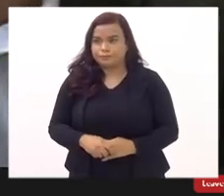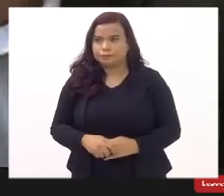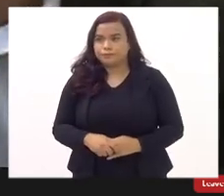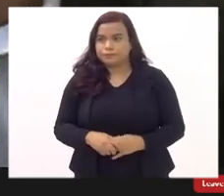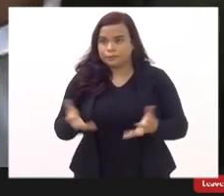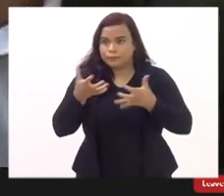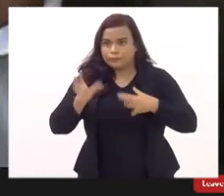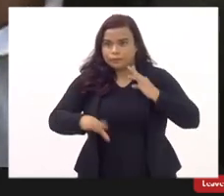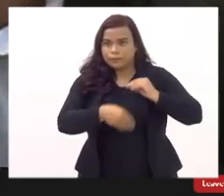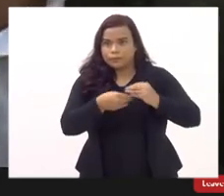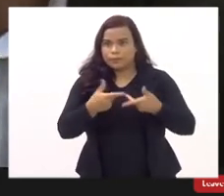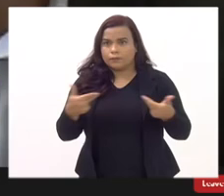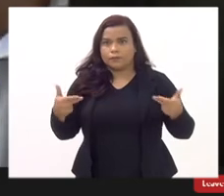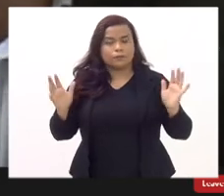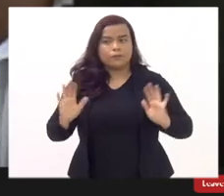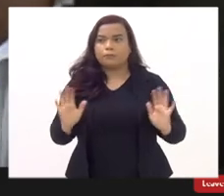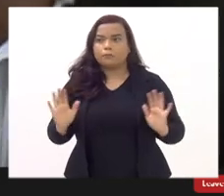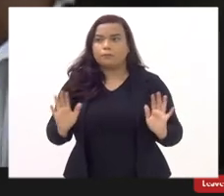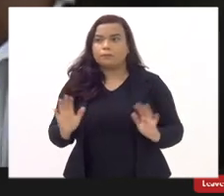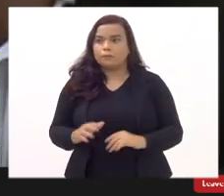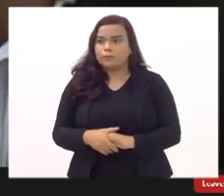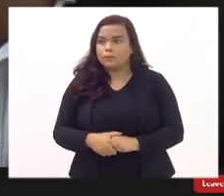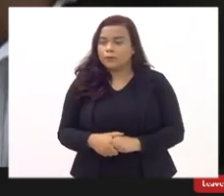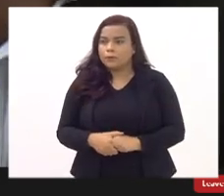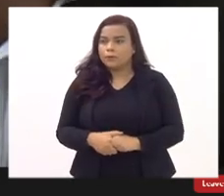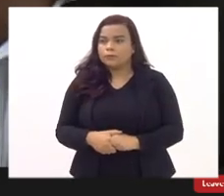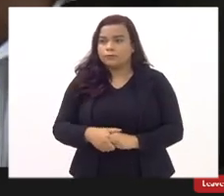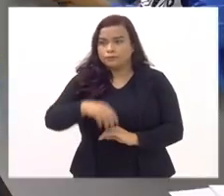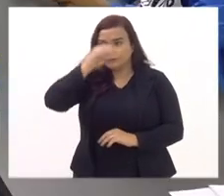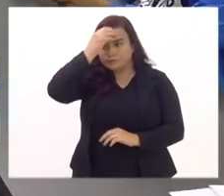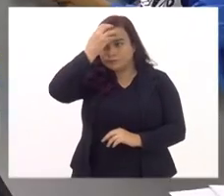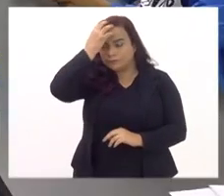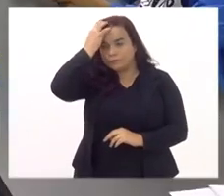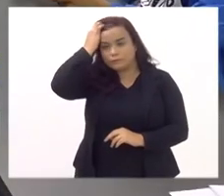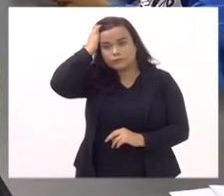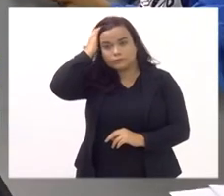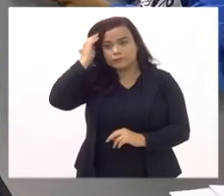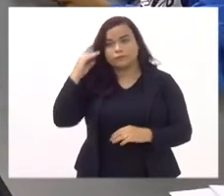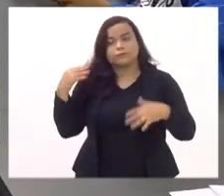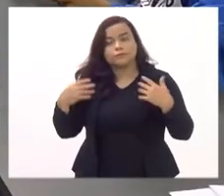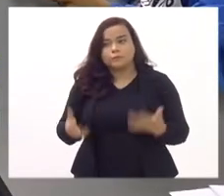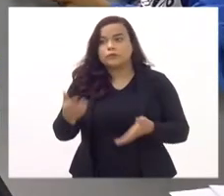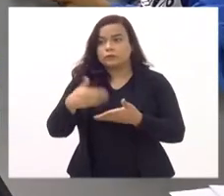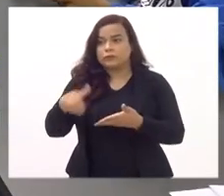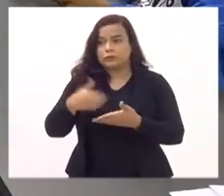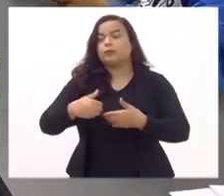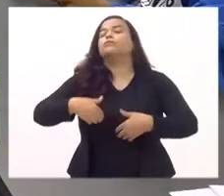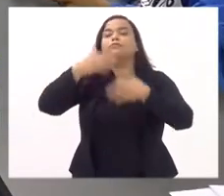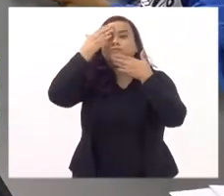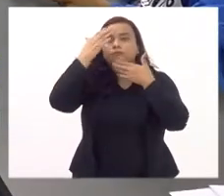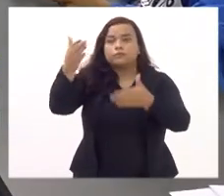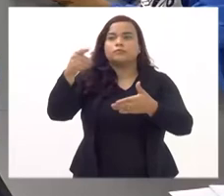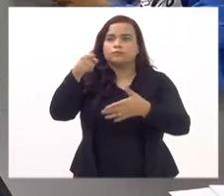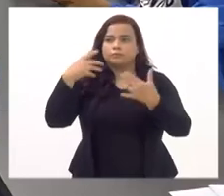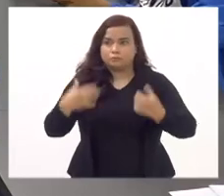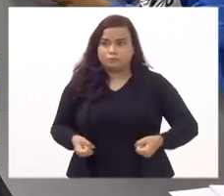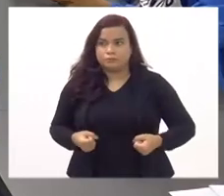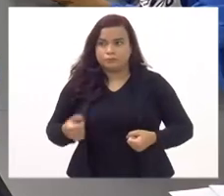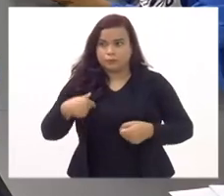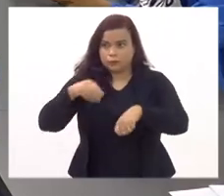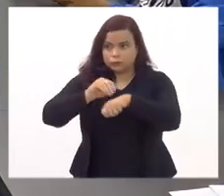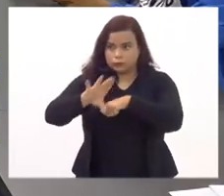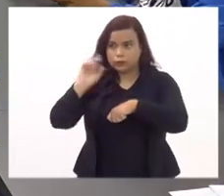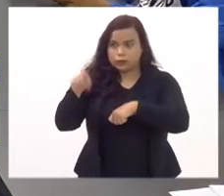acrescentar alguma coisa, Lourenço? Para quem está esperando há 4 anos. Bom, secretário, eu agradeço a disposição. Eu vou sugerir que a gente